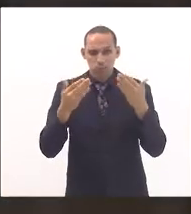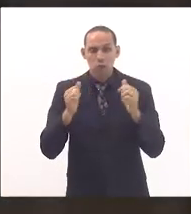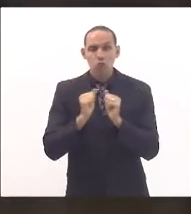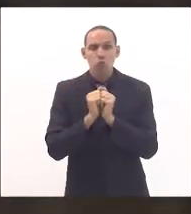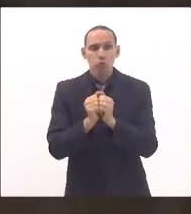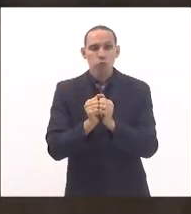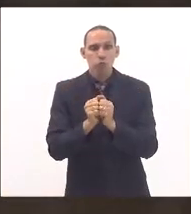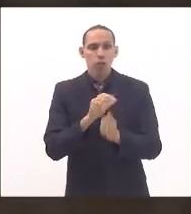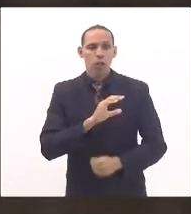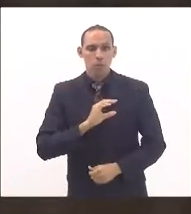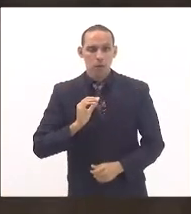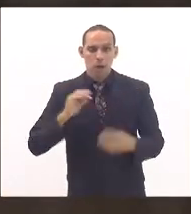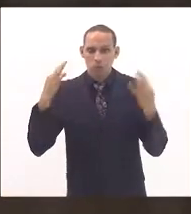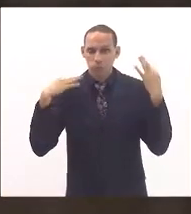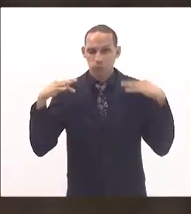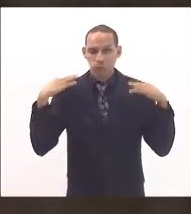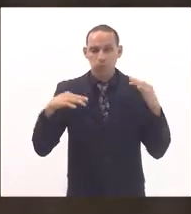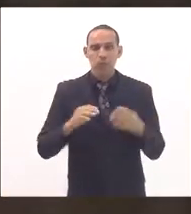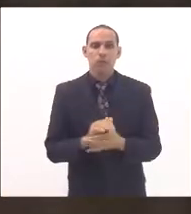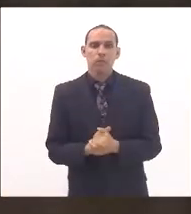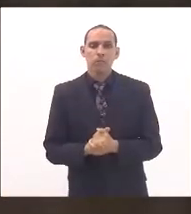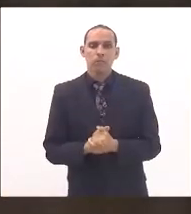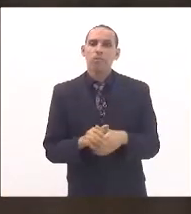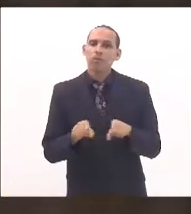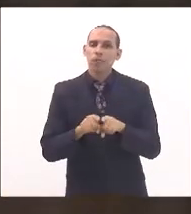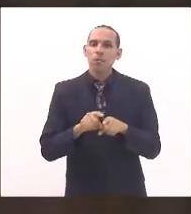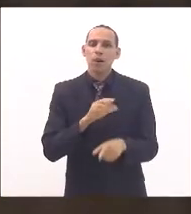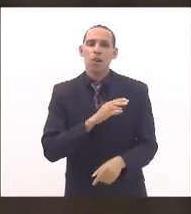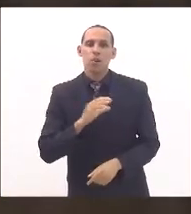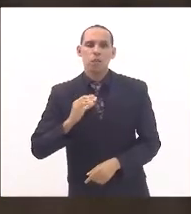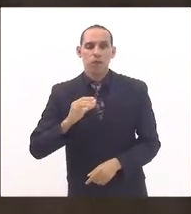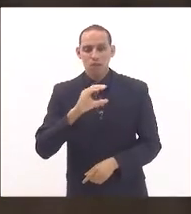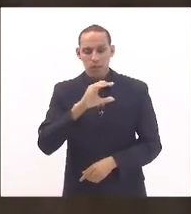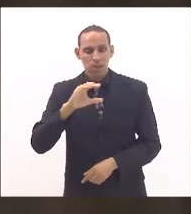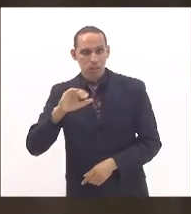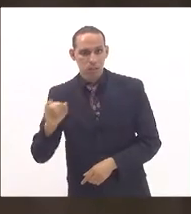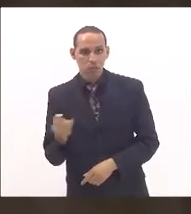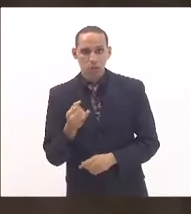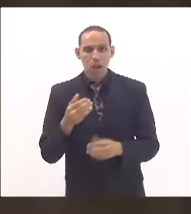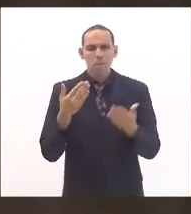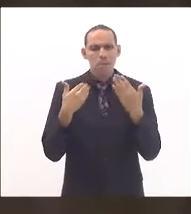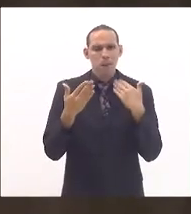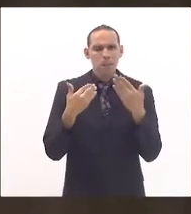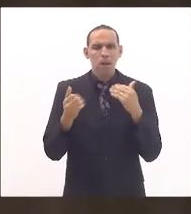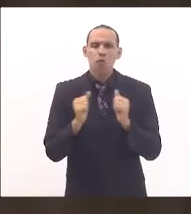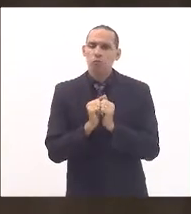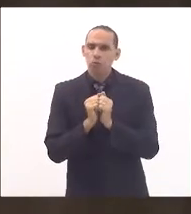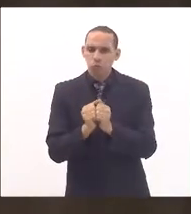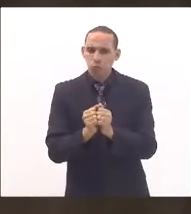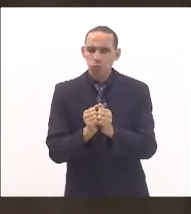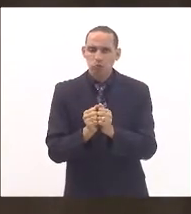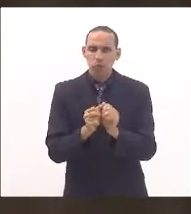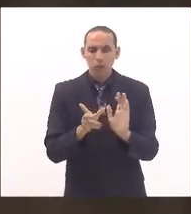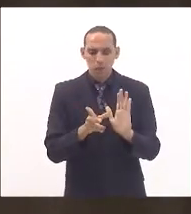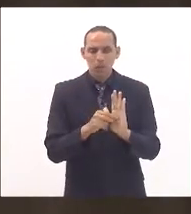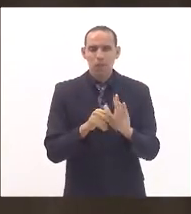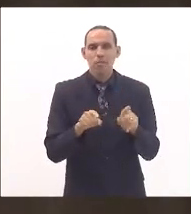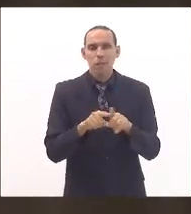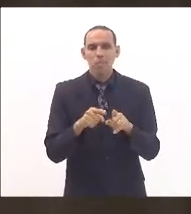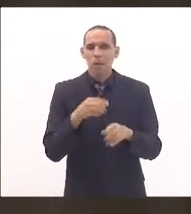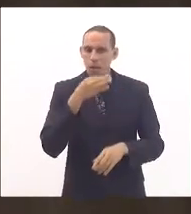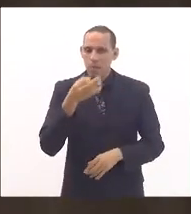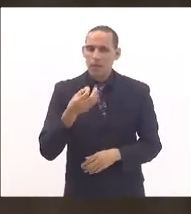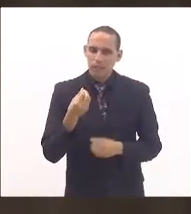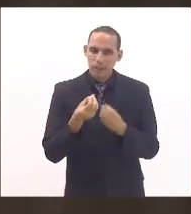junto com a Comissão de Turismo e a Comissão de Constituição e Justiça para juntos debatermos as emendas e dar o parecer